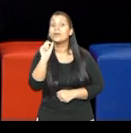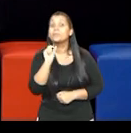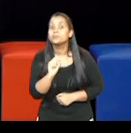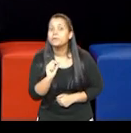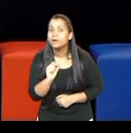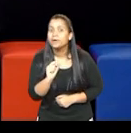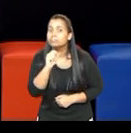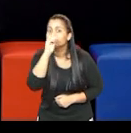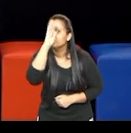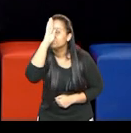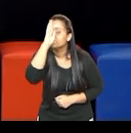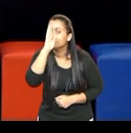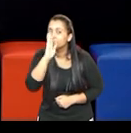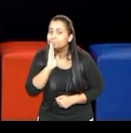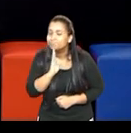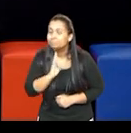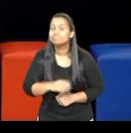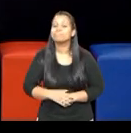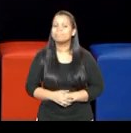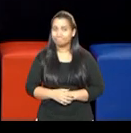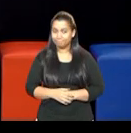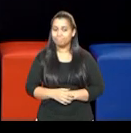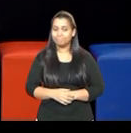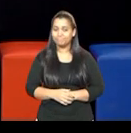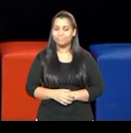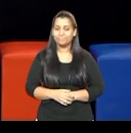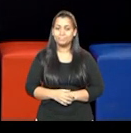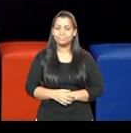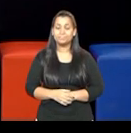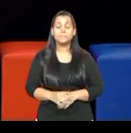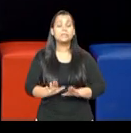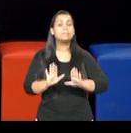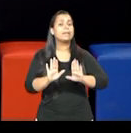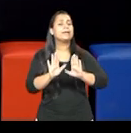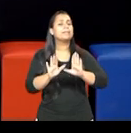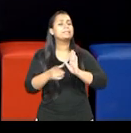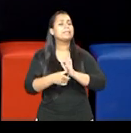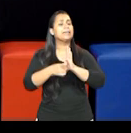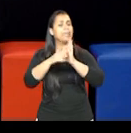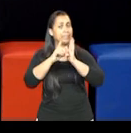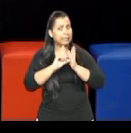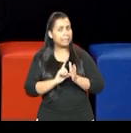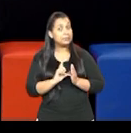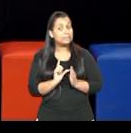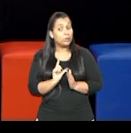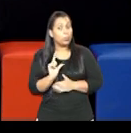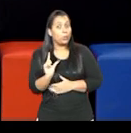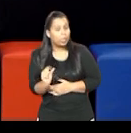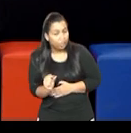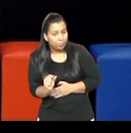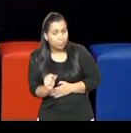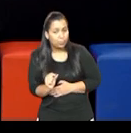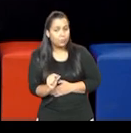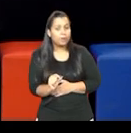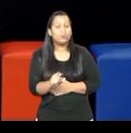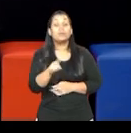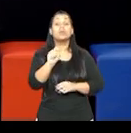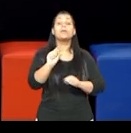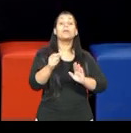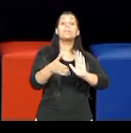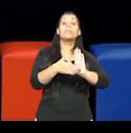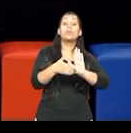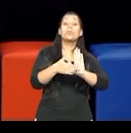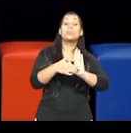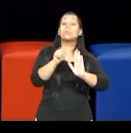graça. Faça a sua marcação você, hein? Mas antes de eu ir embora, eu queria propor para